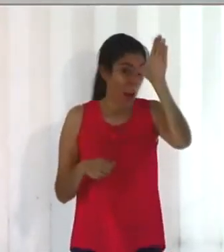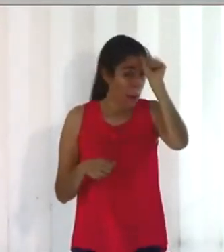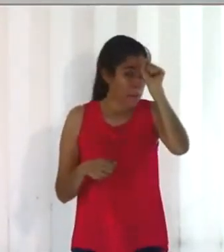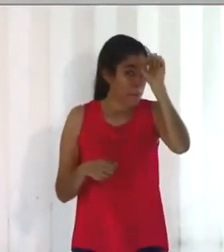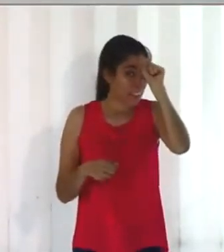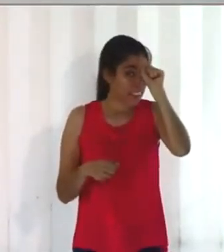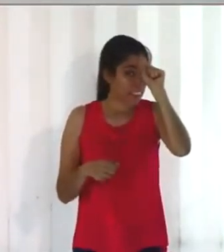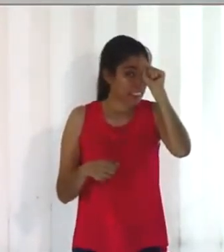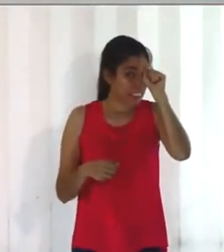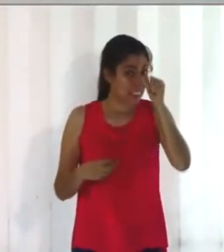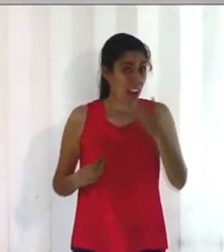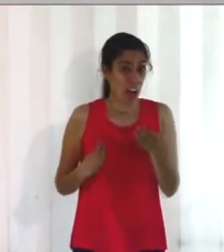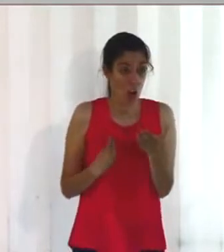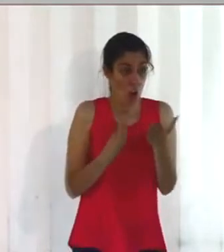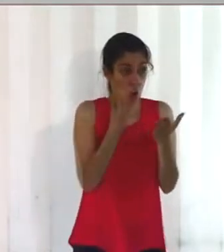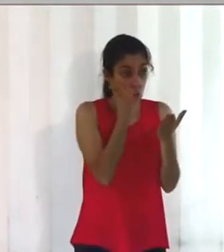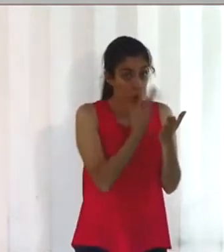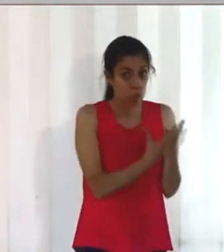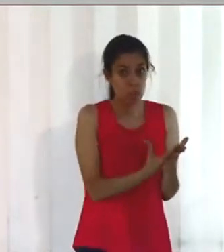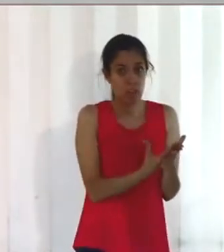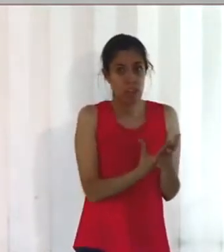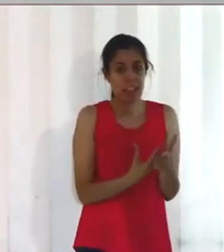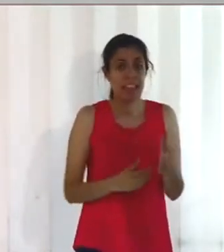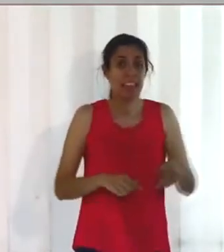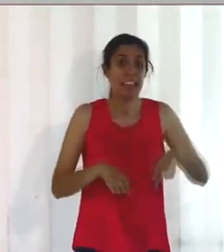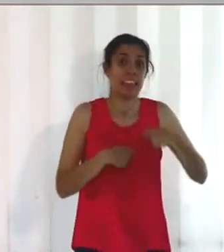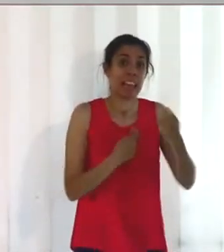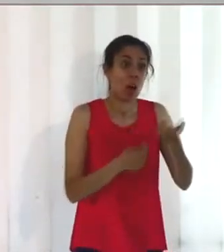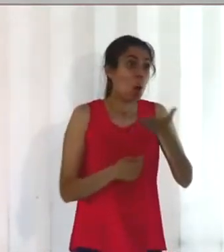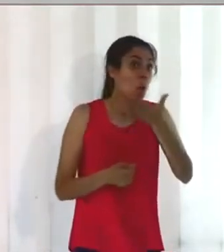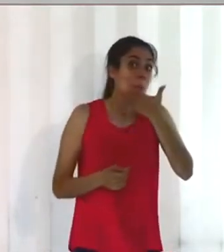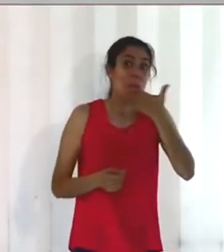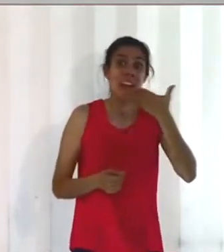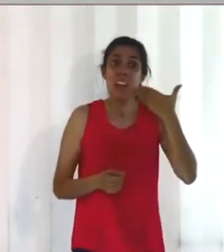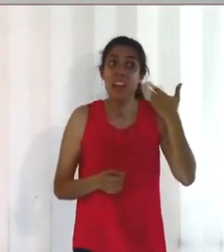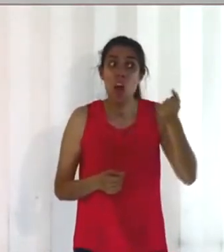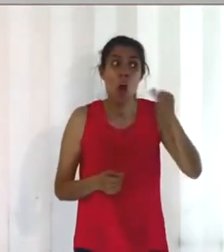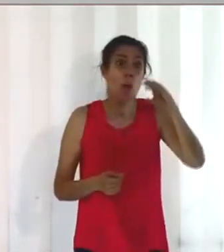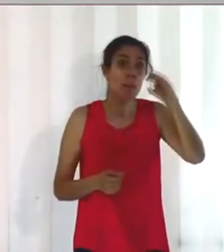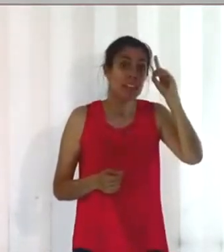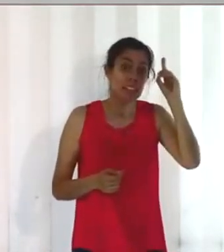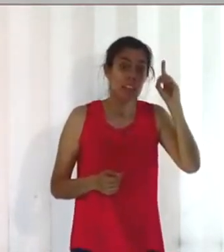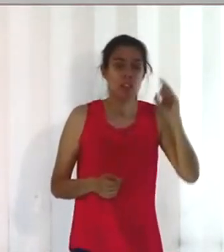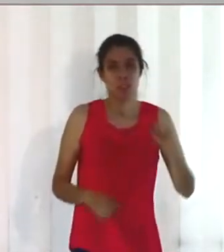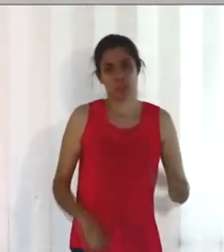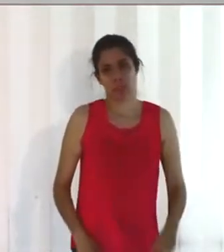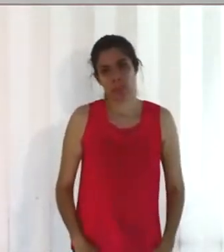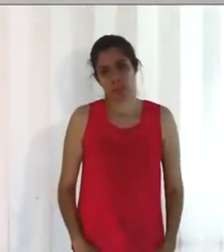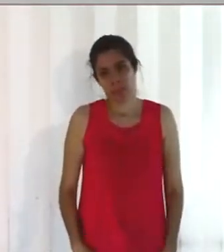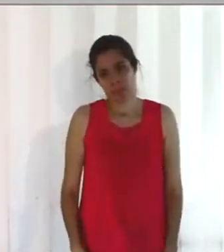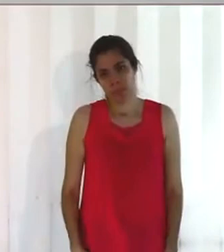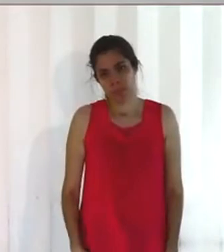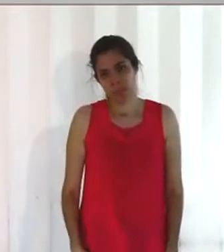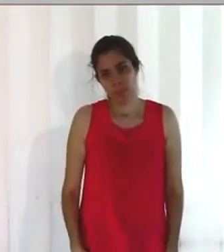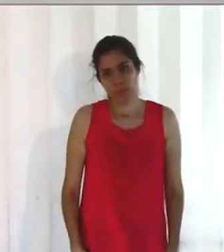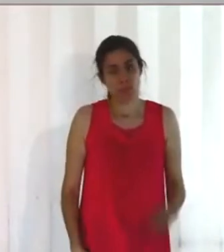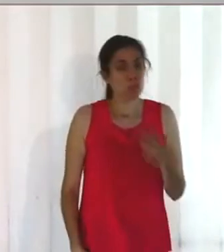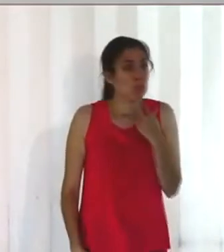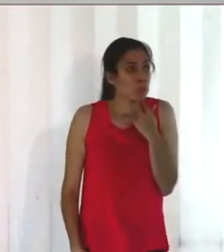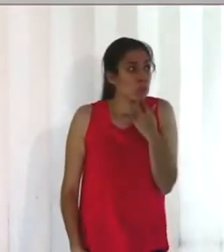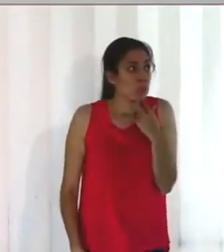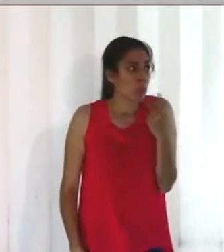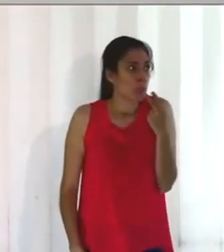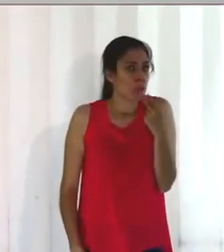sobre consagração, meus irmãos. Meus irmãos queridos, nós não podemos viver dizendo